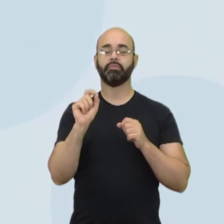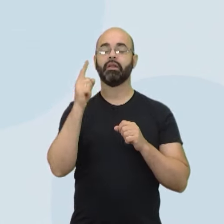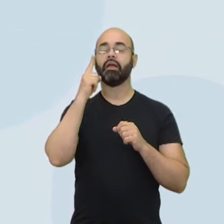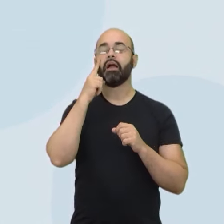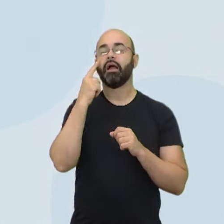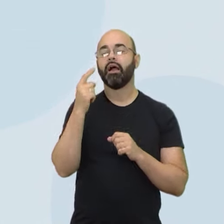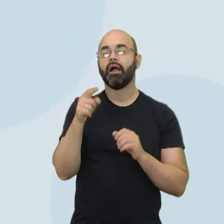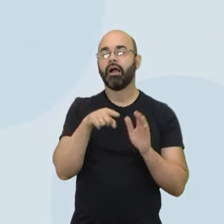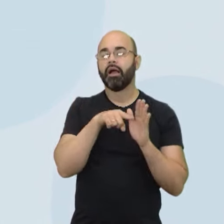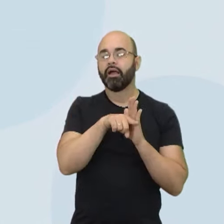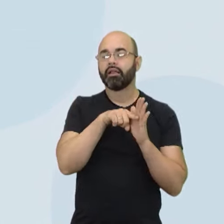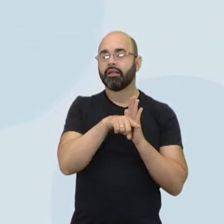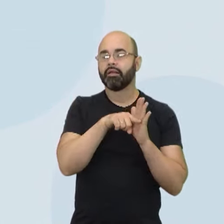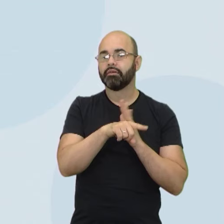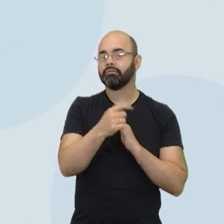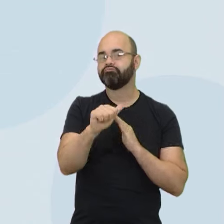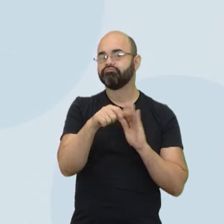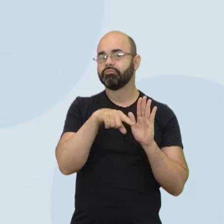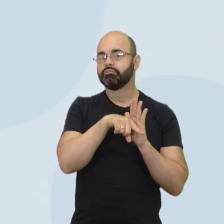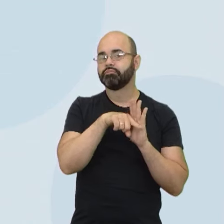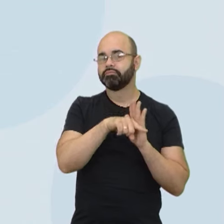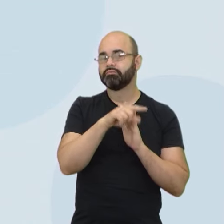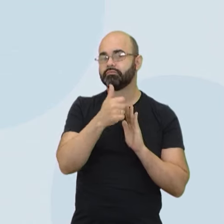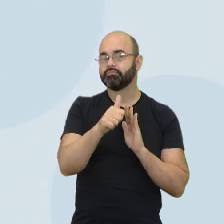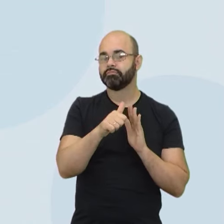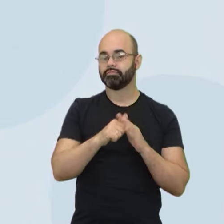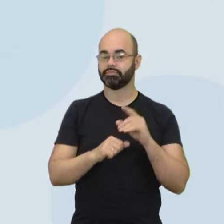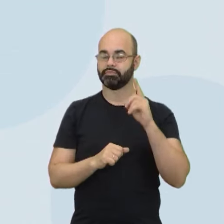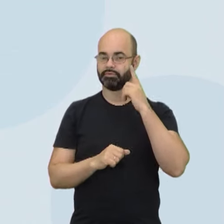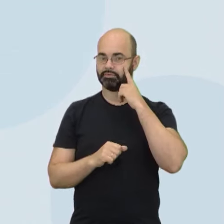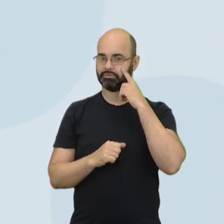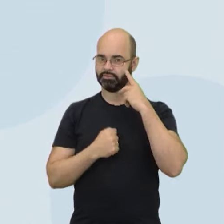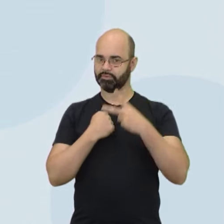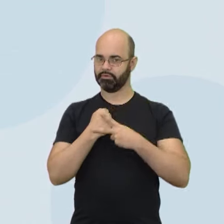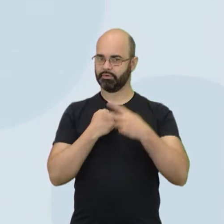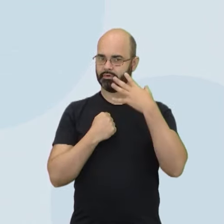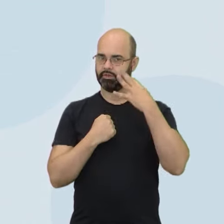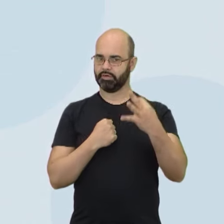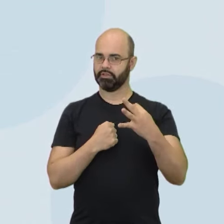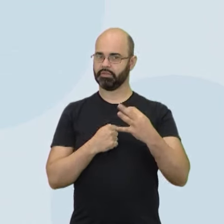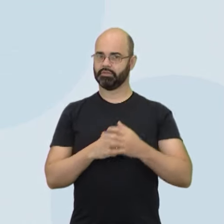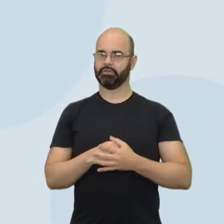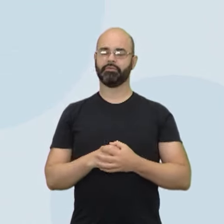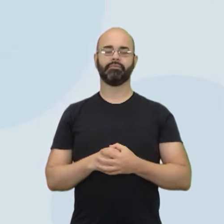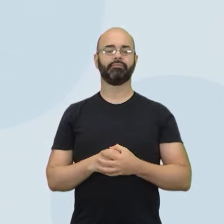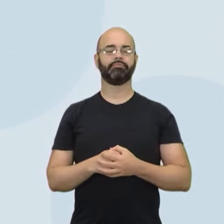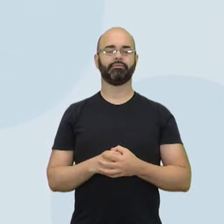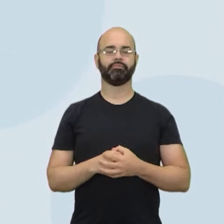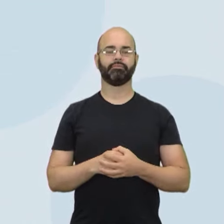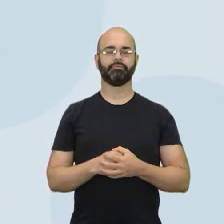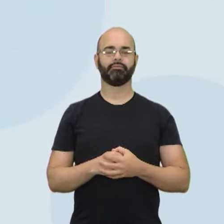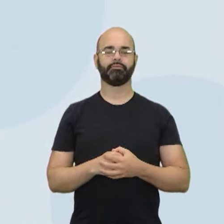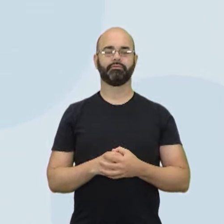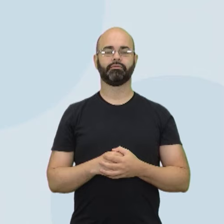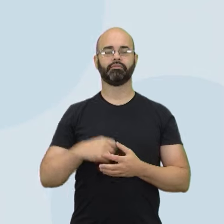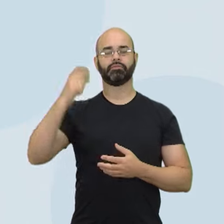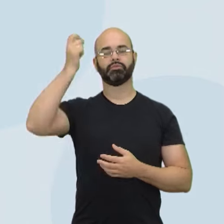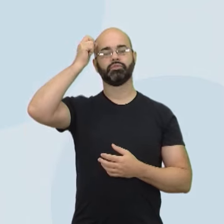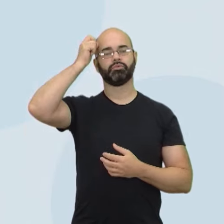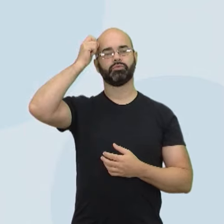só, hoje nós vamos analisar. Atenção para o verbo da habilidade. O papel das culturas e